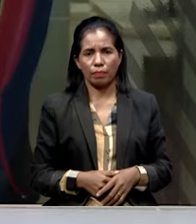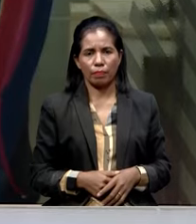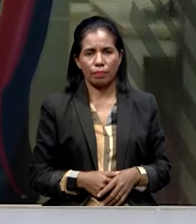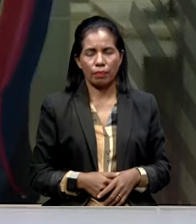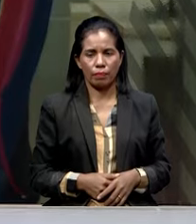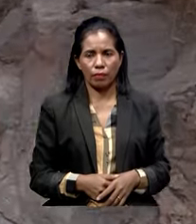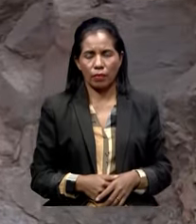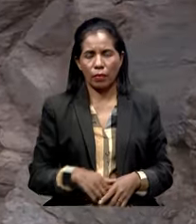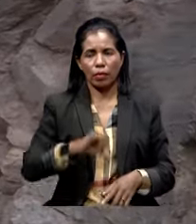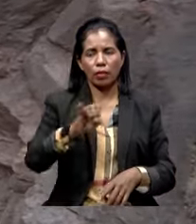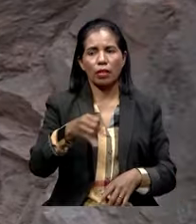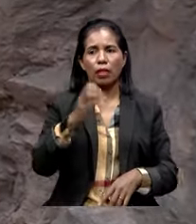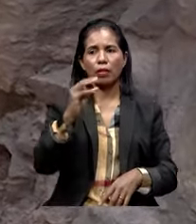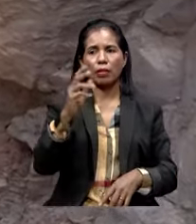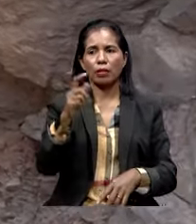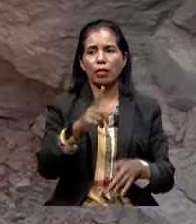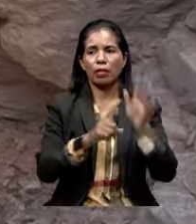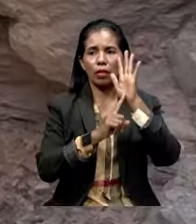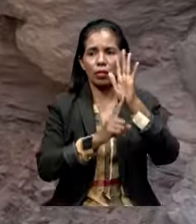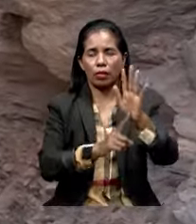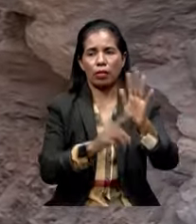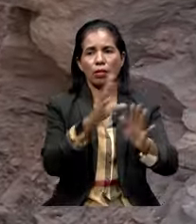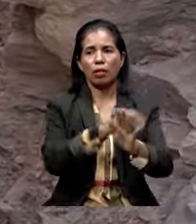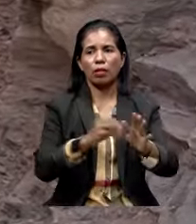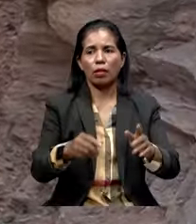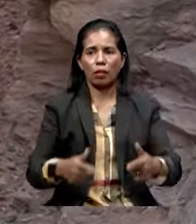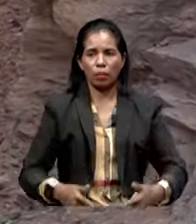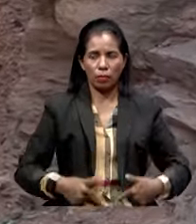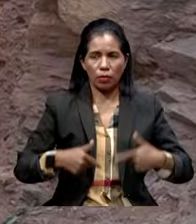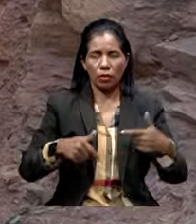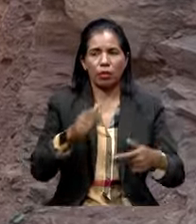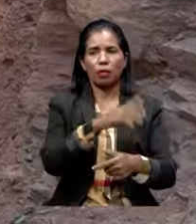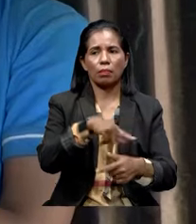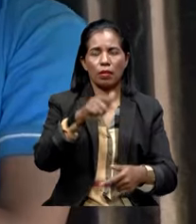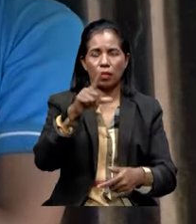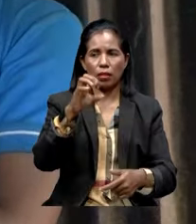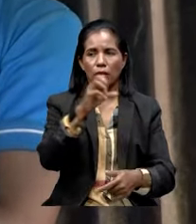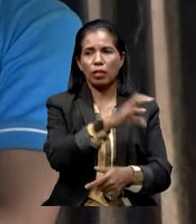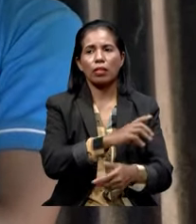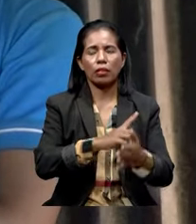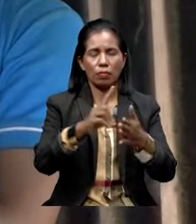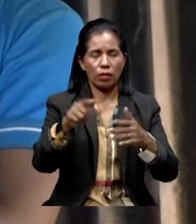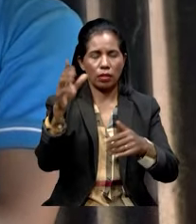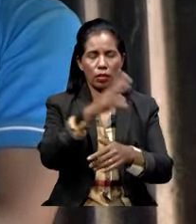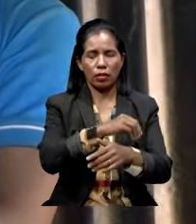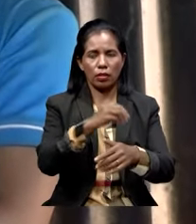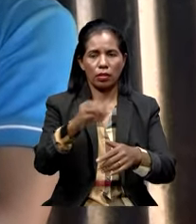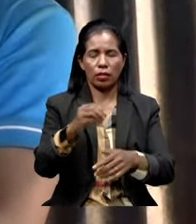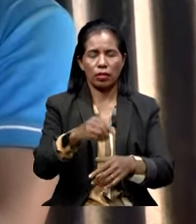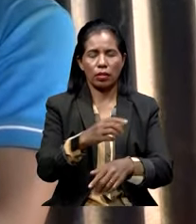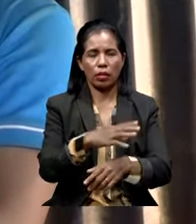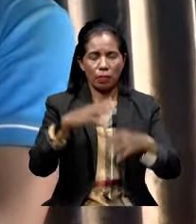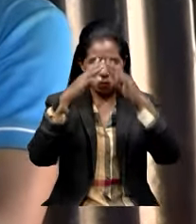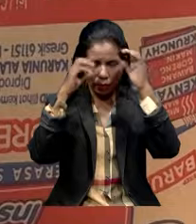A foi Gemen TV publica reportagem com nova condição Morris e não falo Paulina e a semana coto assessoria assunto inclusão social